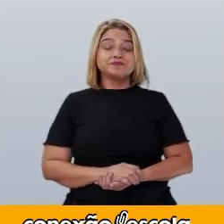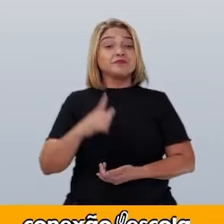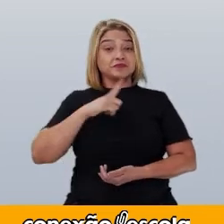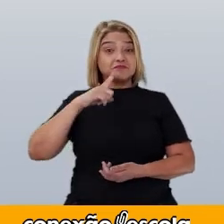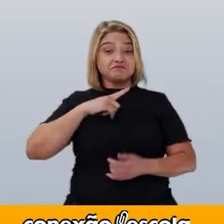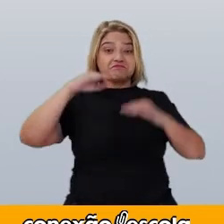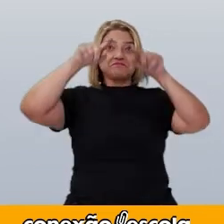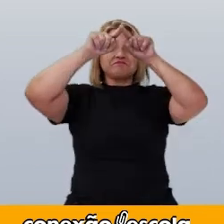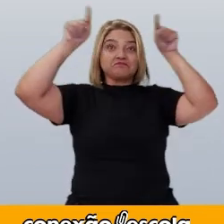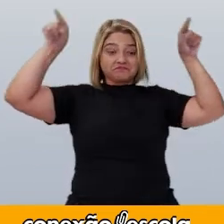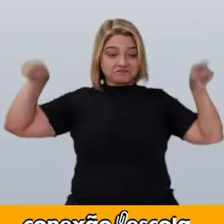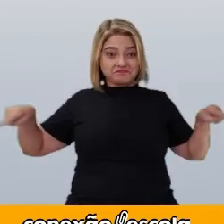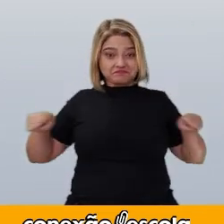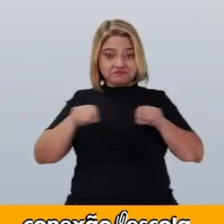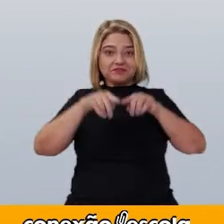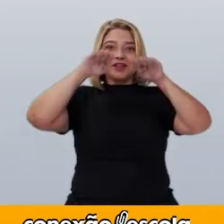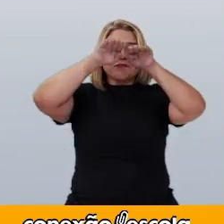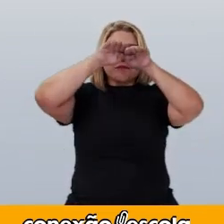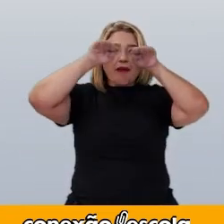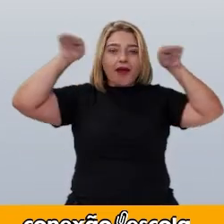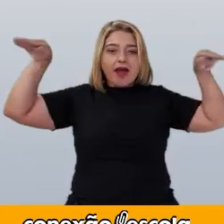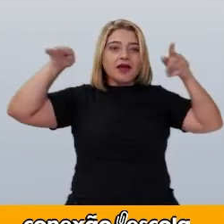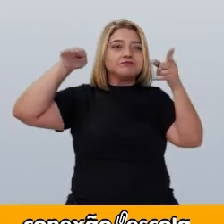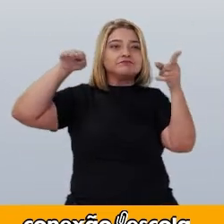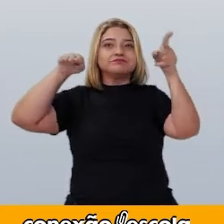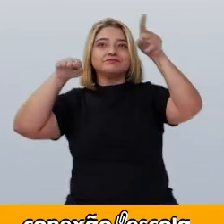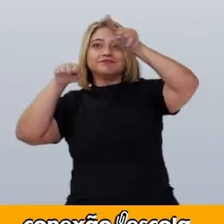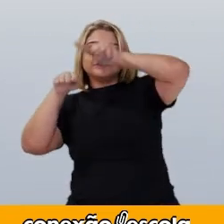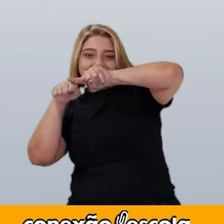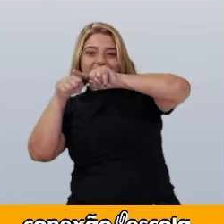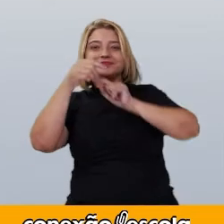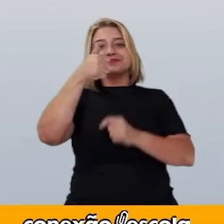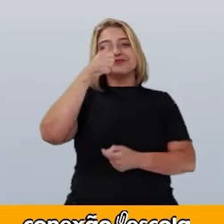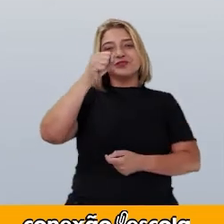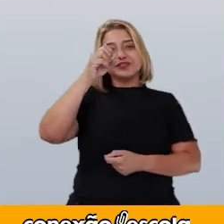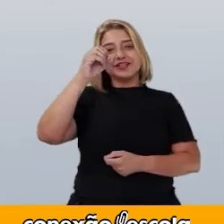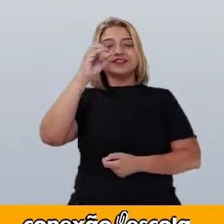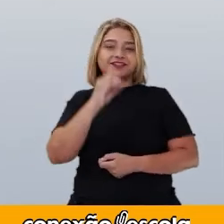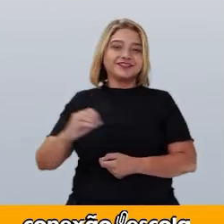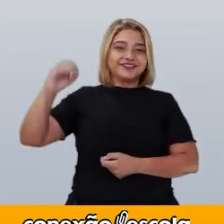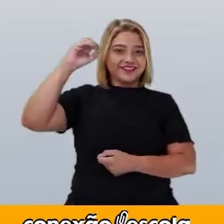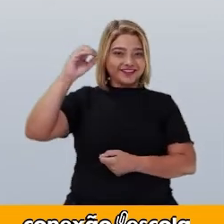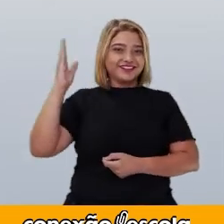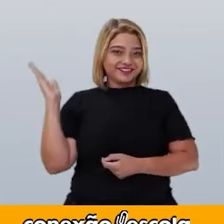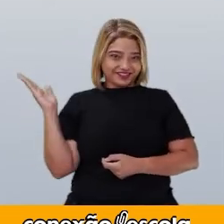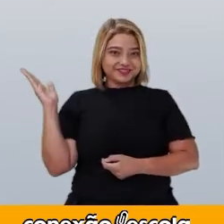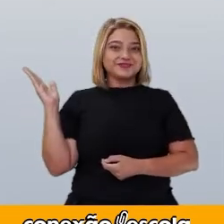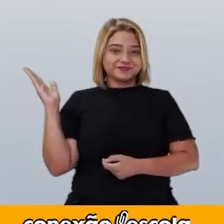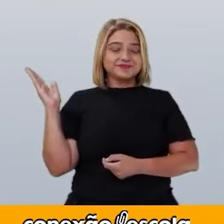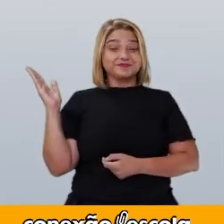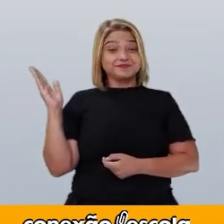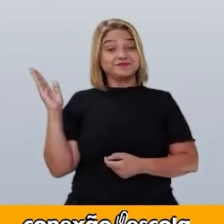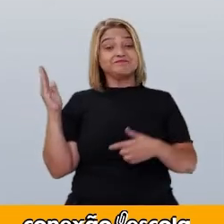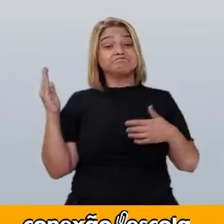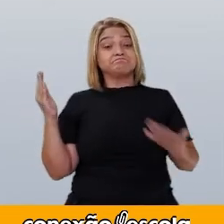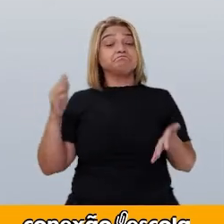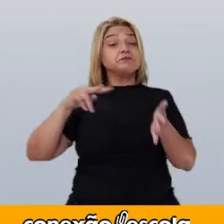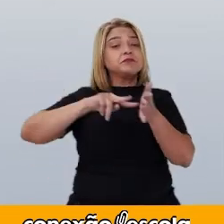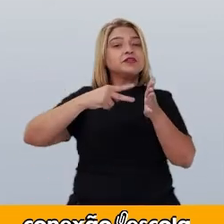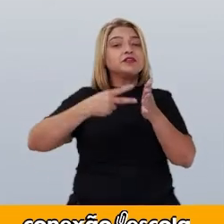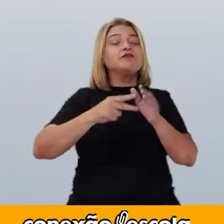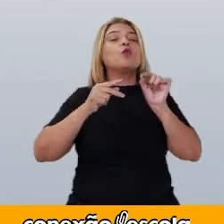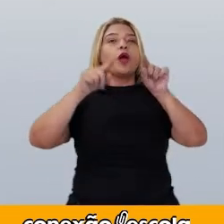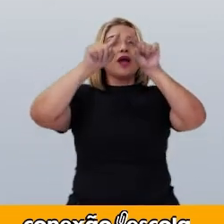Aqui temos um ângulo raso, que é um ângulo de 180 graus. Isso quer dizer que